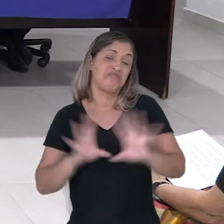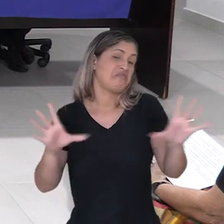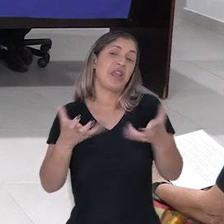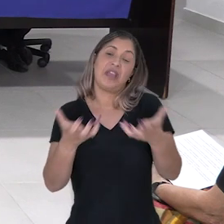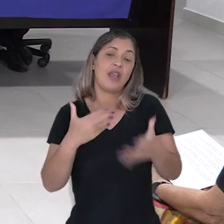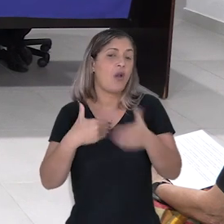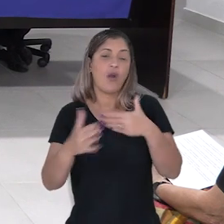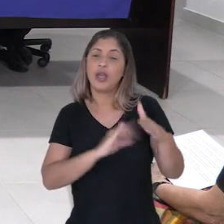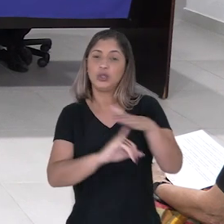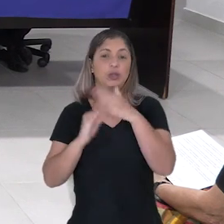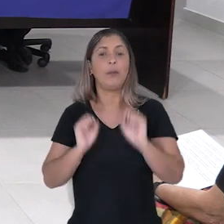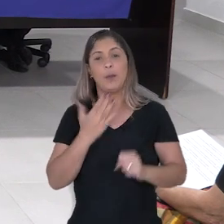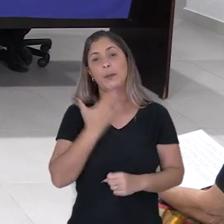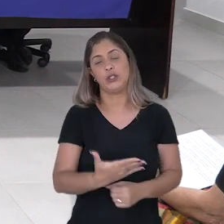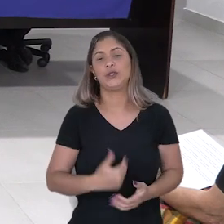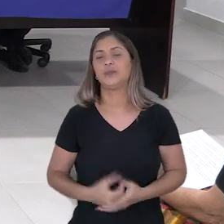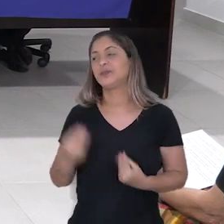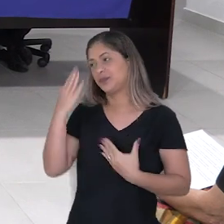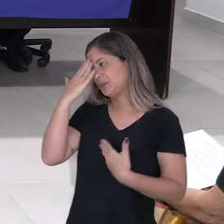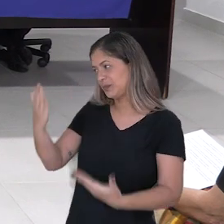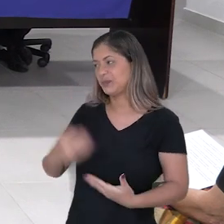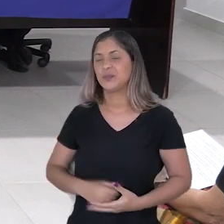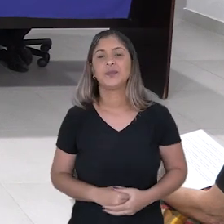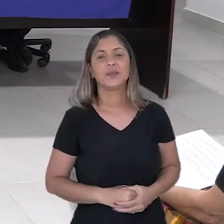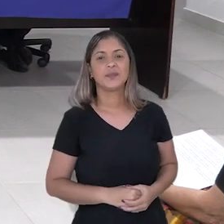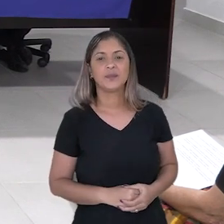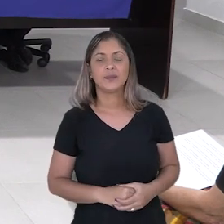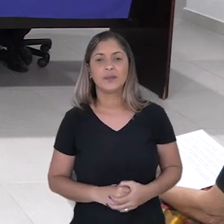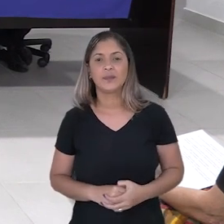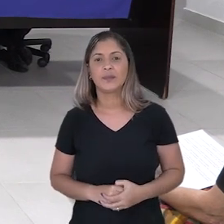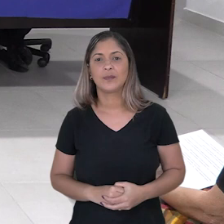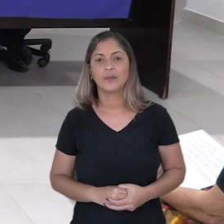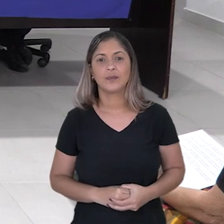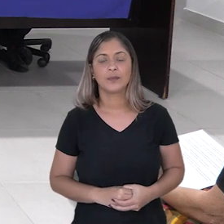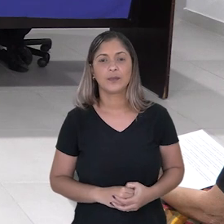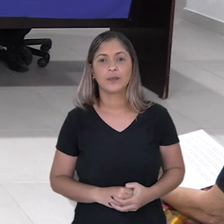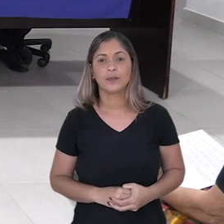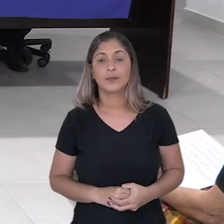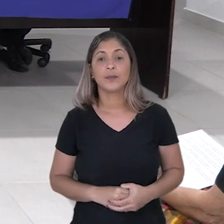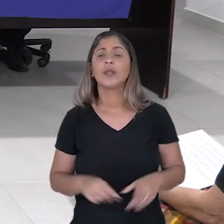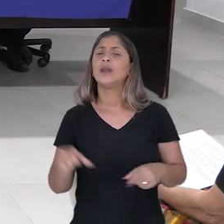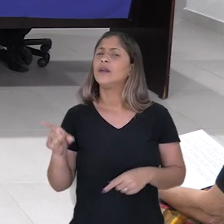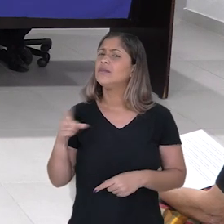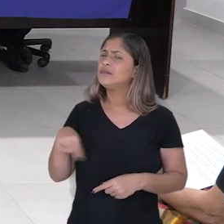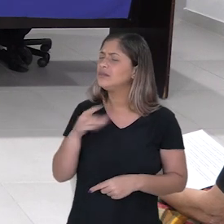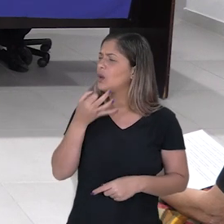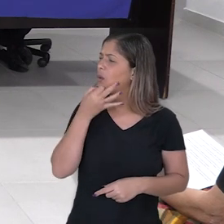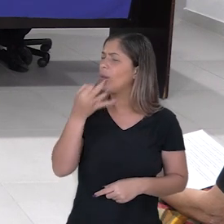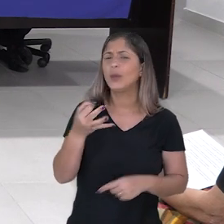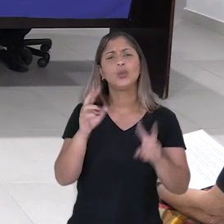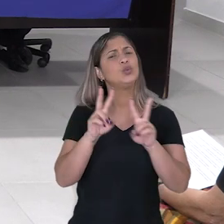qualquer instituição pode pedir. Obrigado. Quer fazer alguma observação? Um comentário. Vocês comentaram